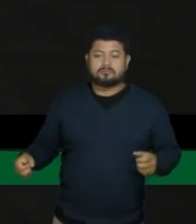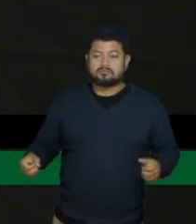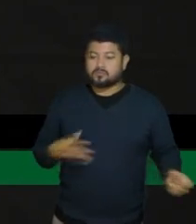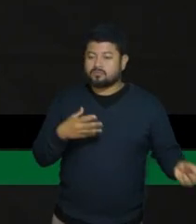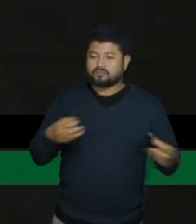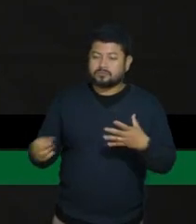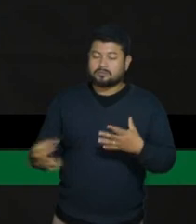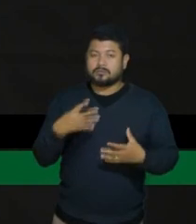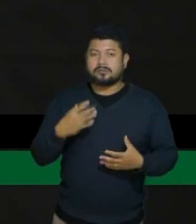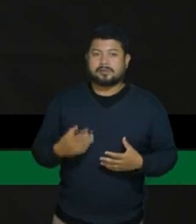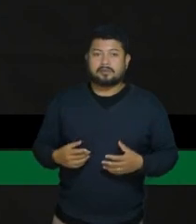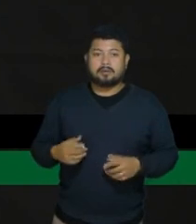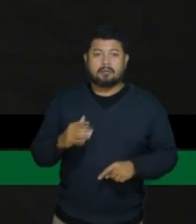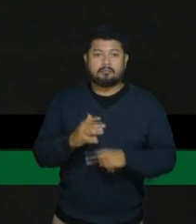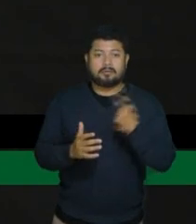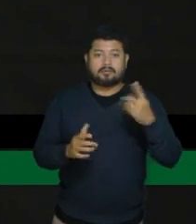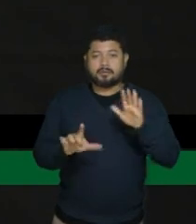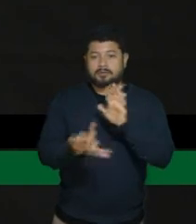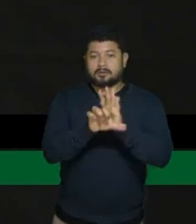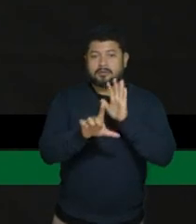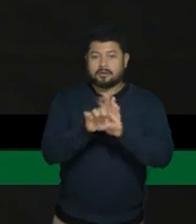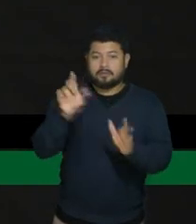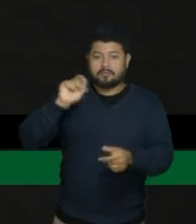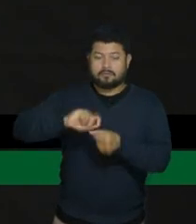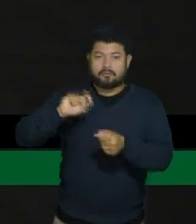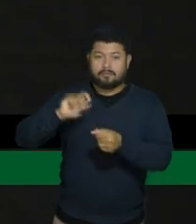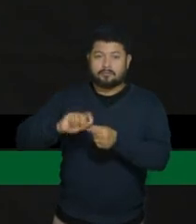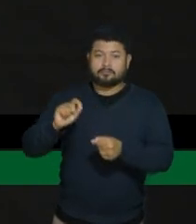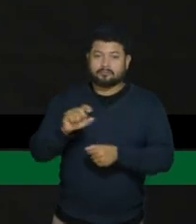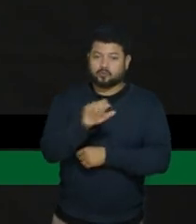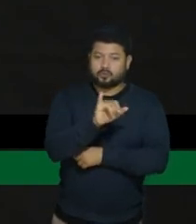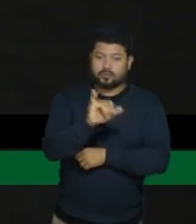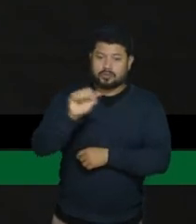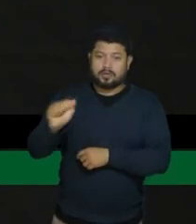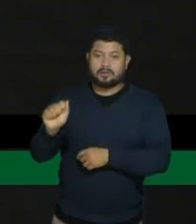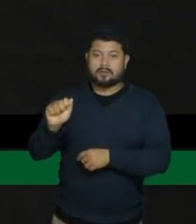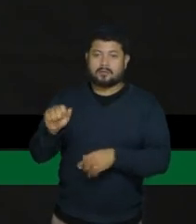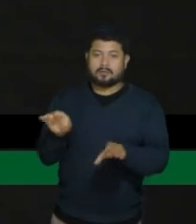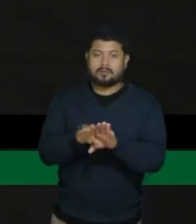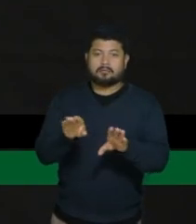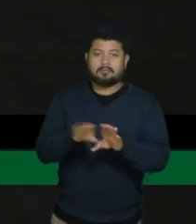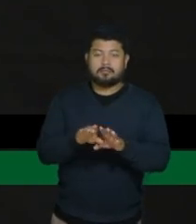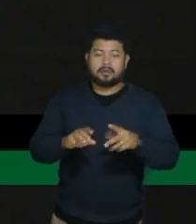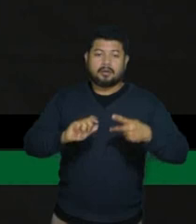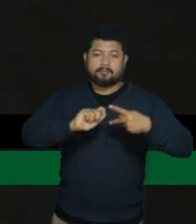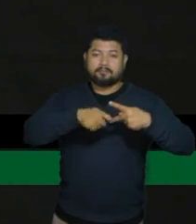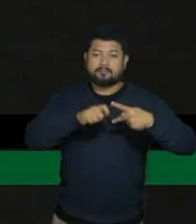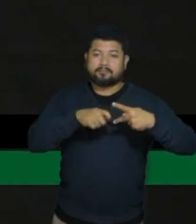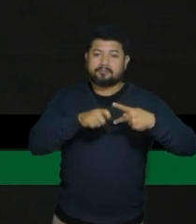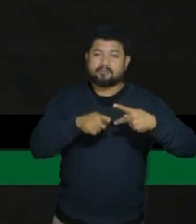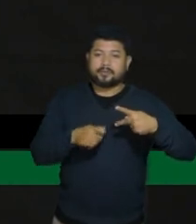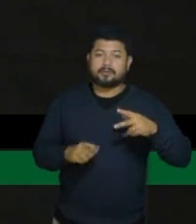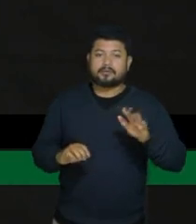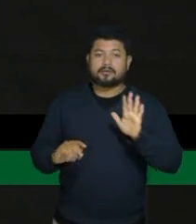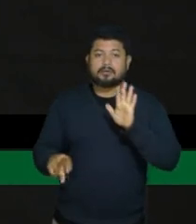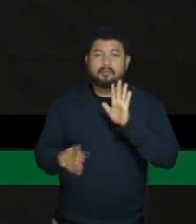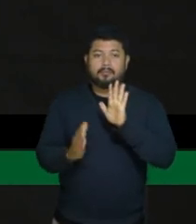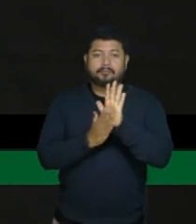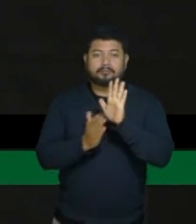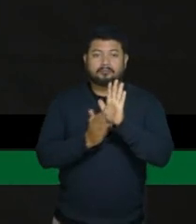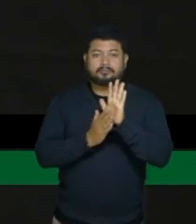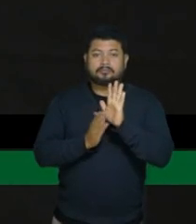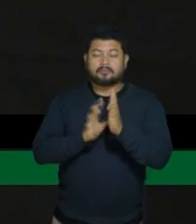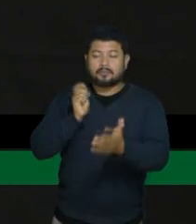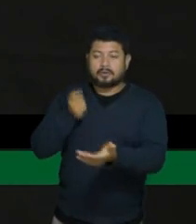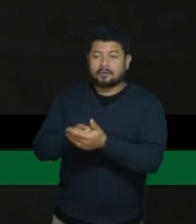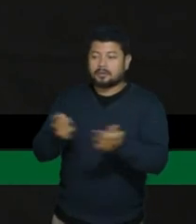com inteligência artificial, a proposta de PIX que foi adotada pelo governo do estado, agora a população tem a opção de pagamentos de tributos através